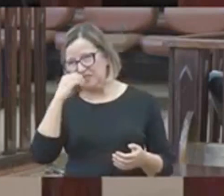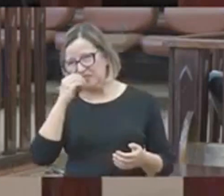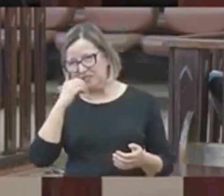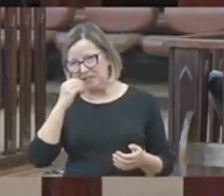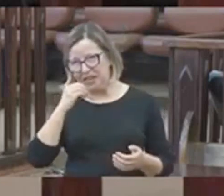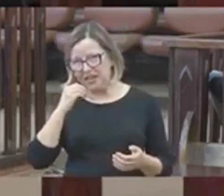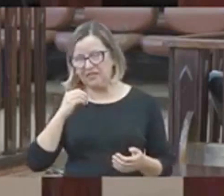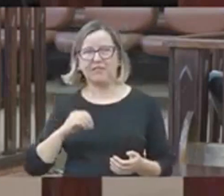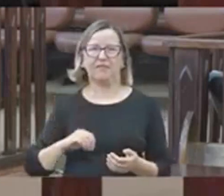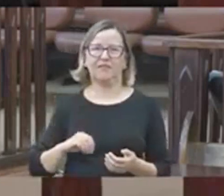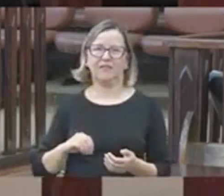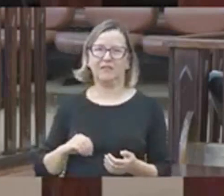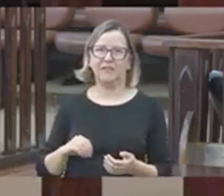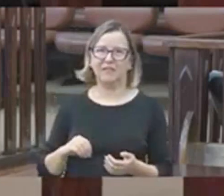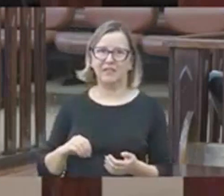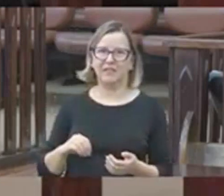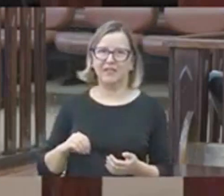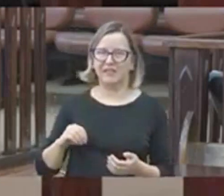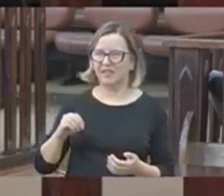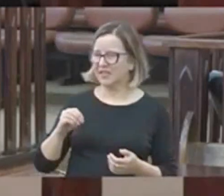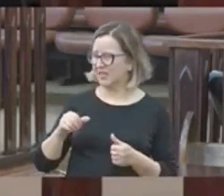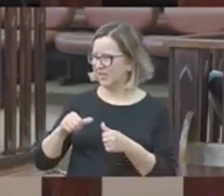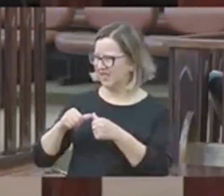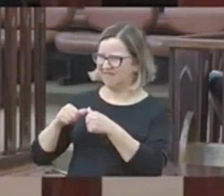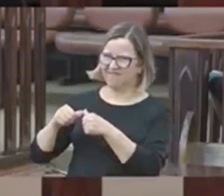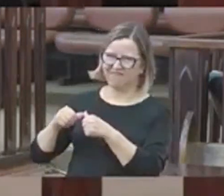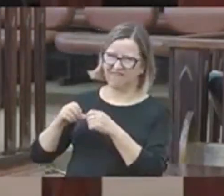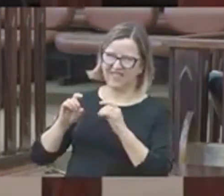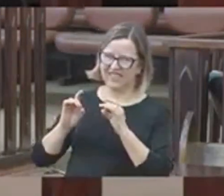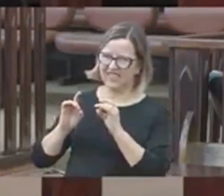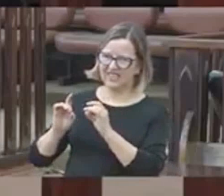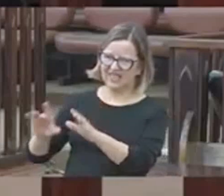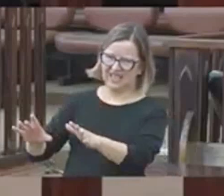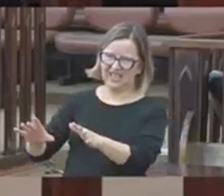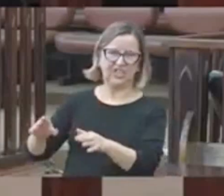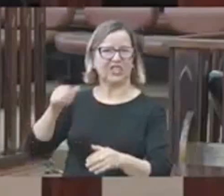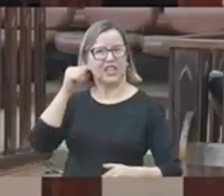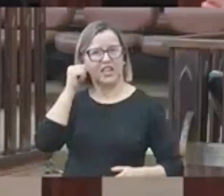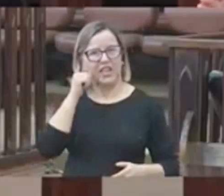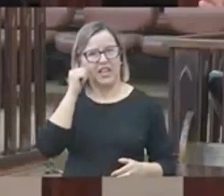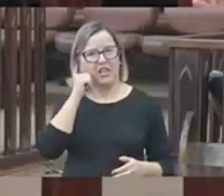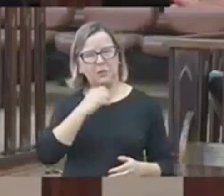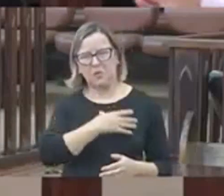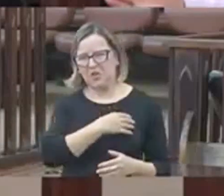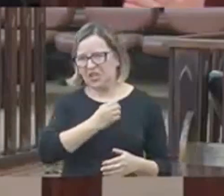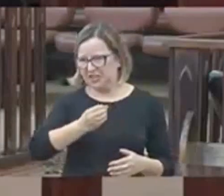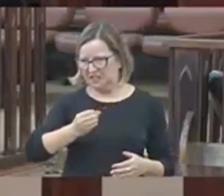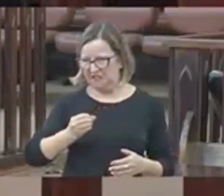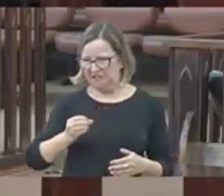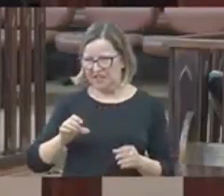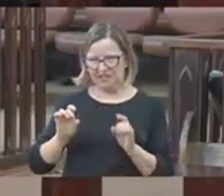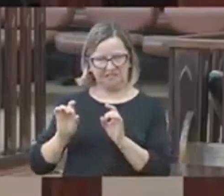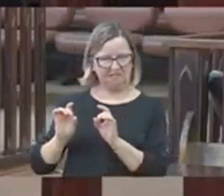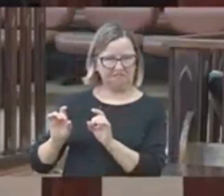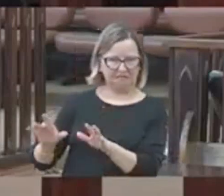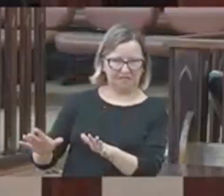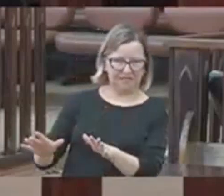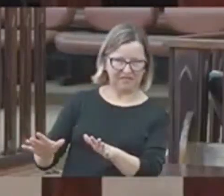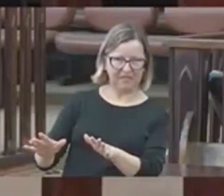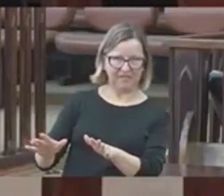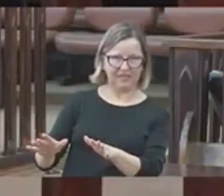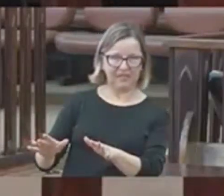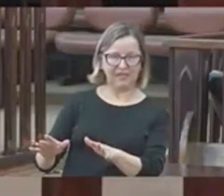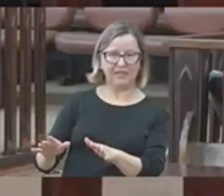e presencialmente suas esposas e filhos, deixando-os à deriva.